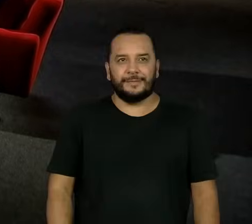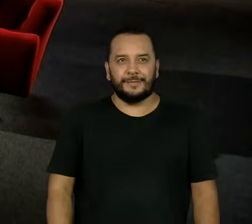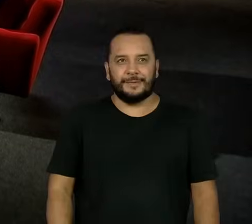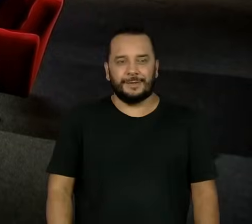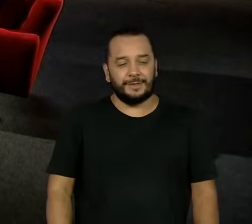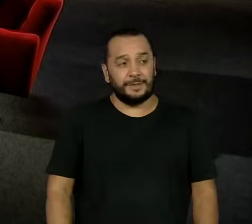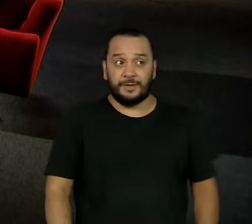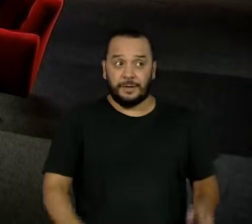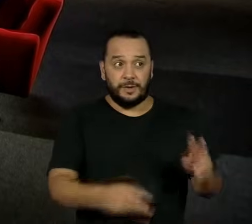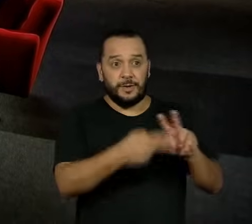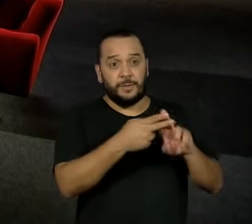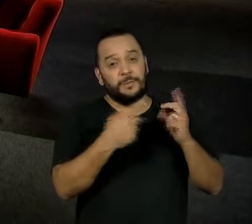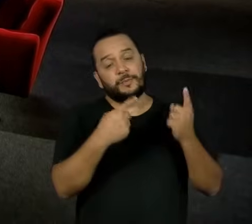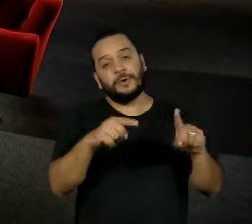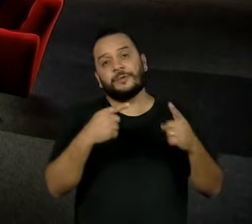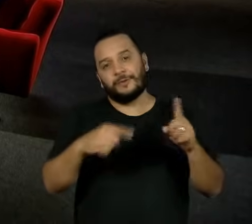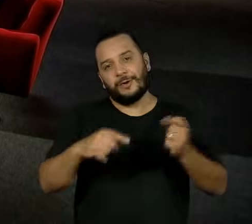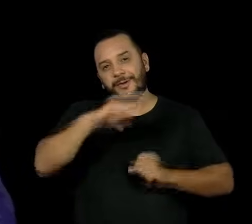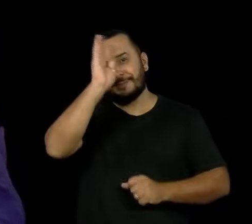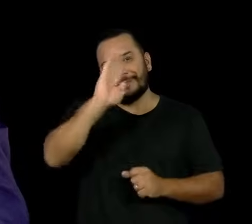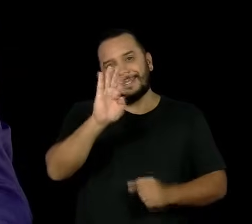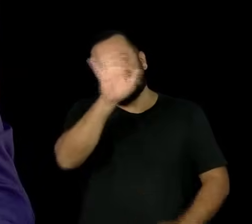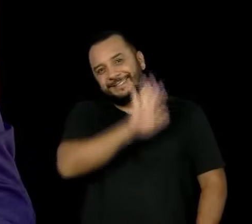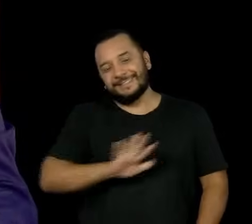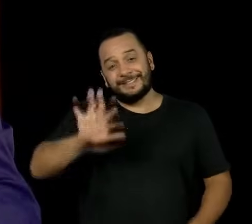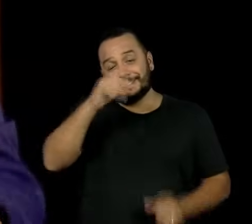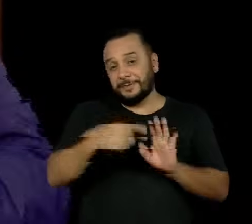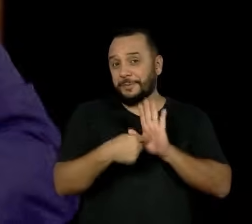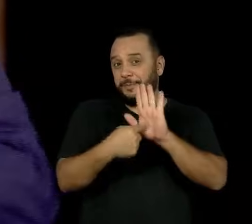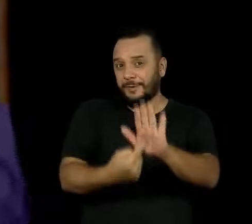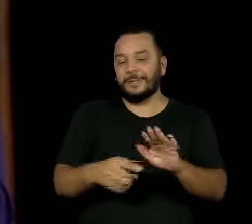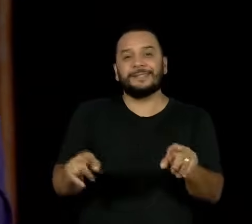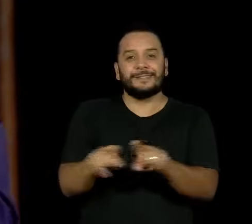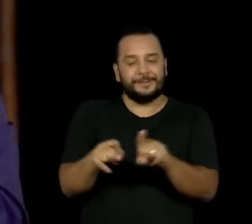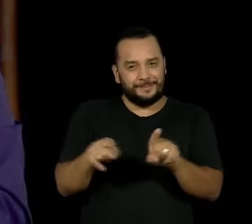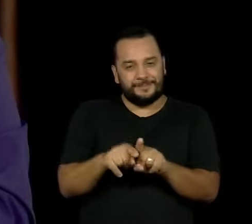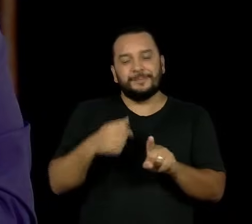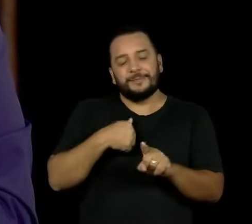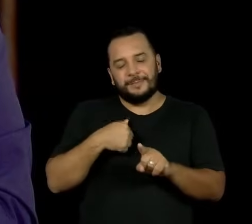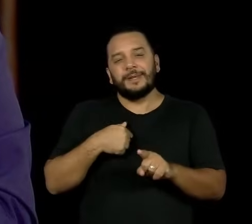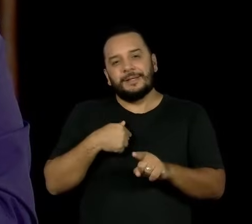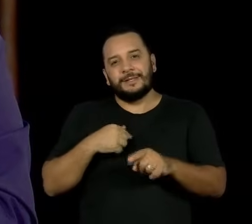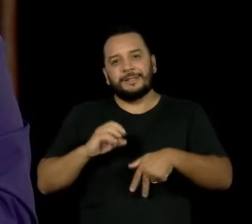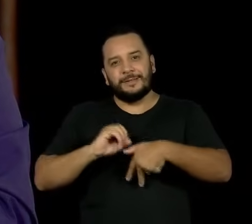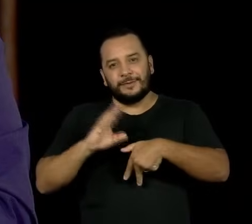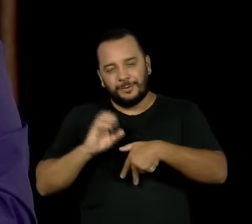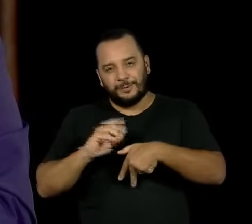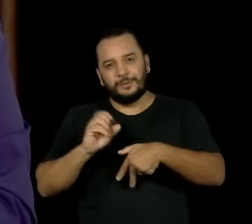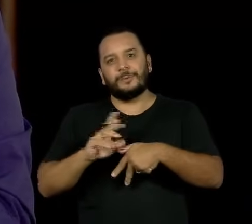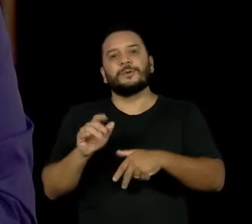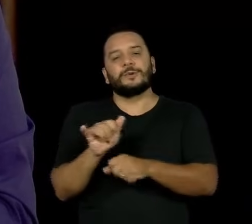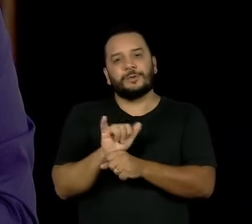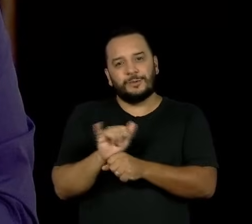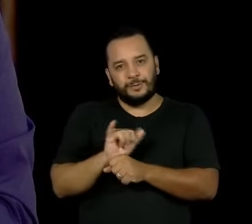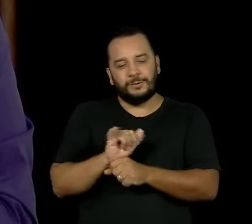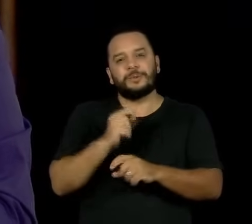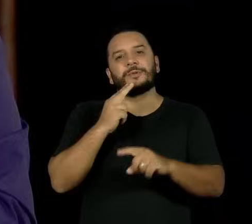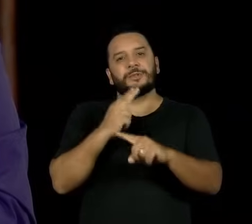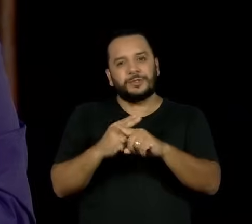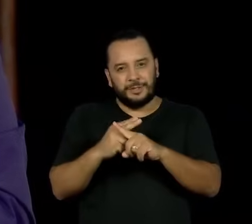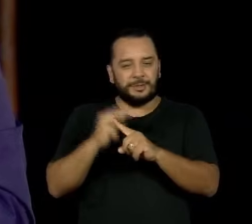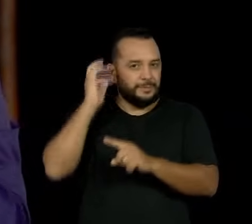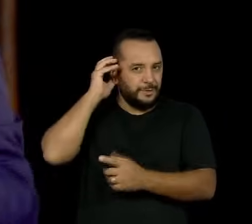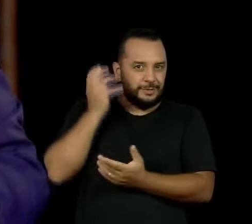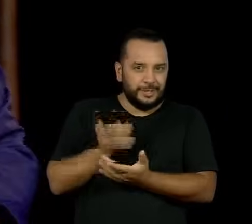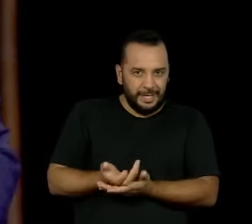Este é o Provoca em Rede Nacional de Televisão e também nas plataformas da TV Cultura, YouTube, X, Facebook e também podcast no